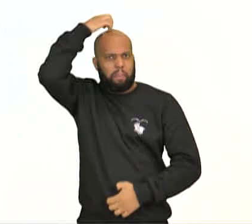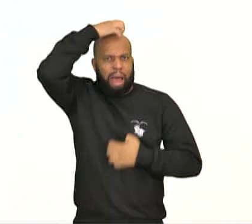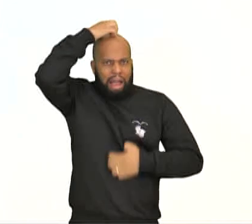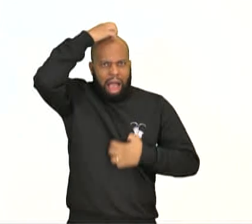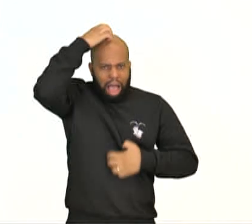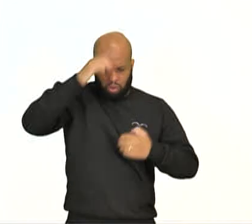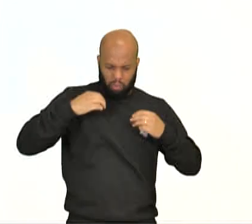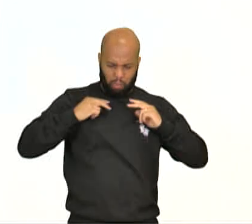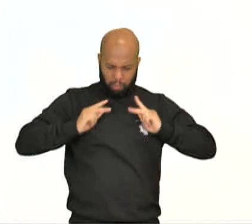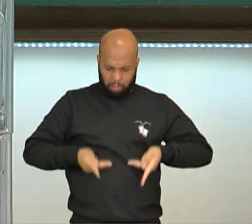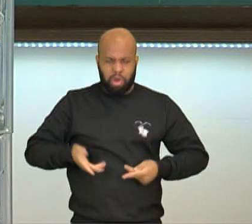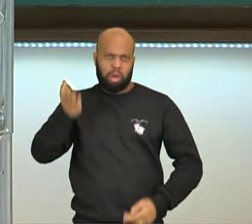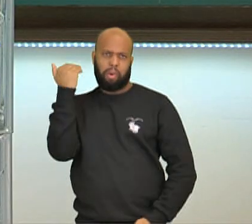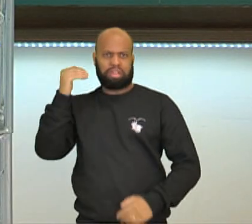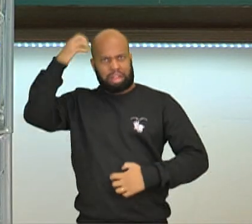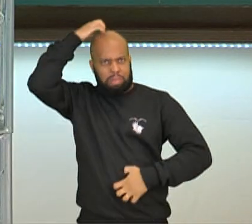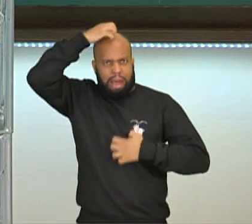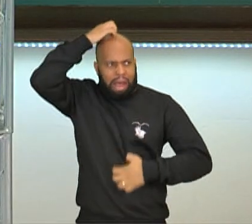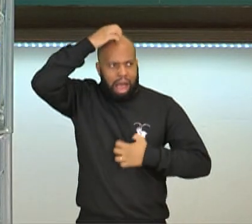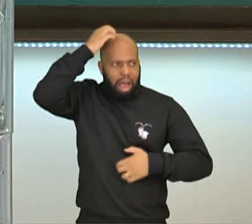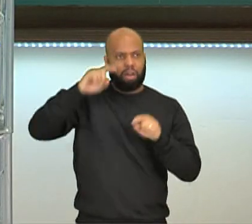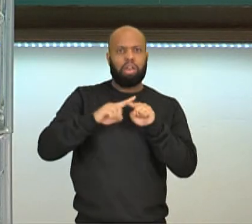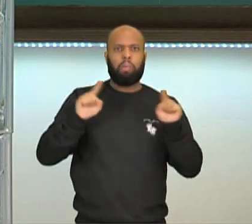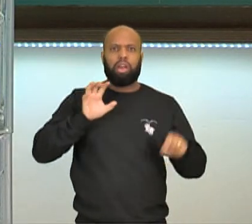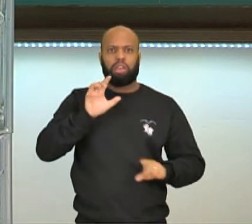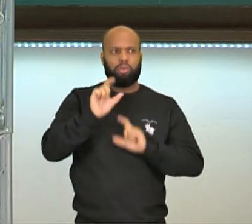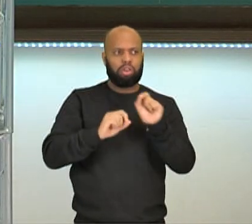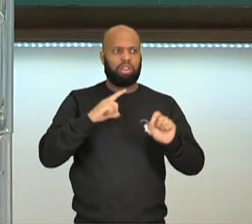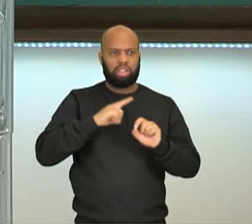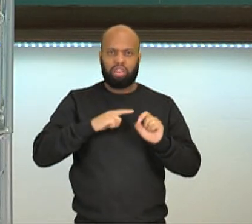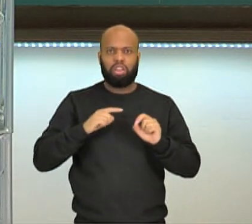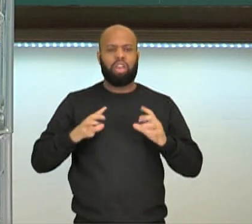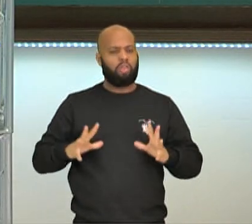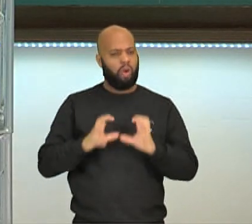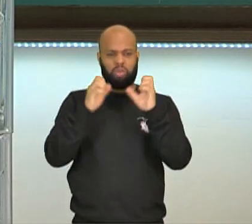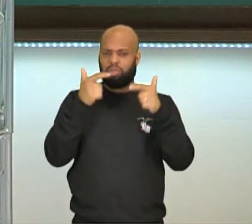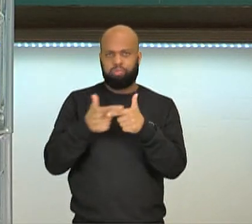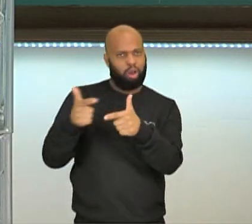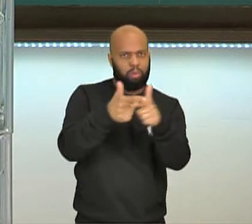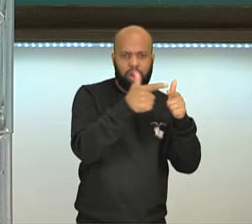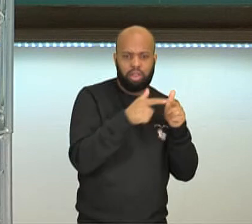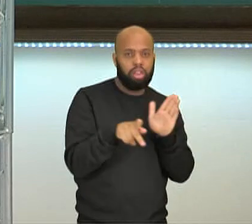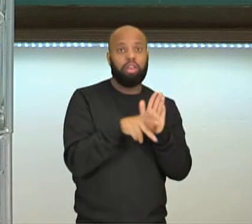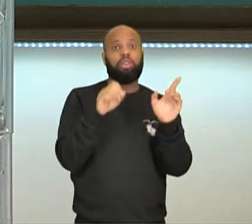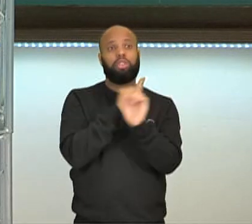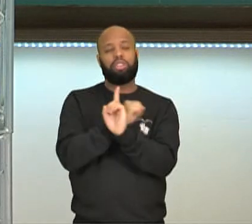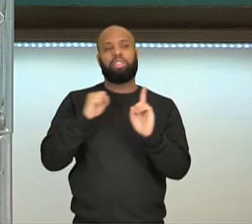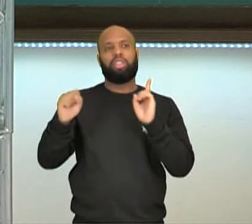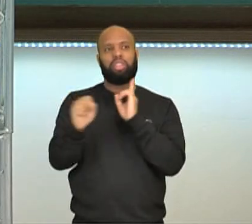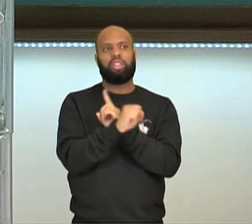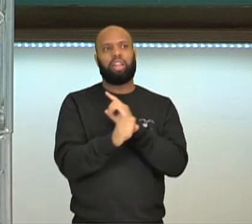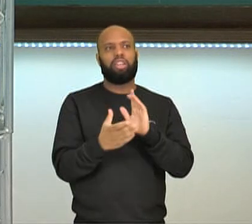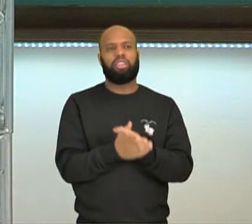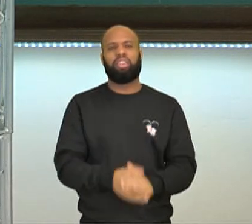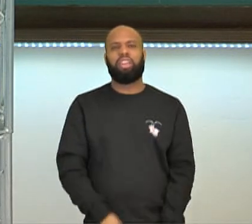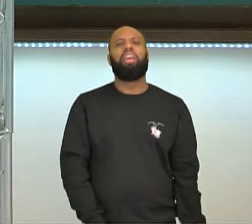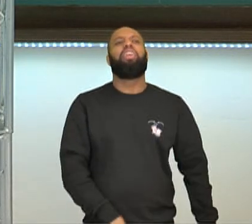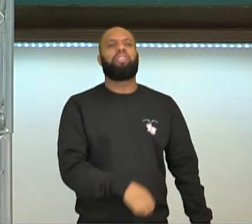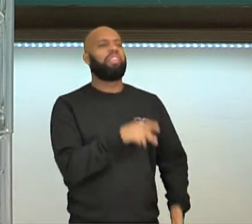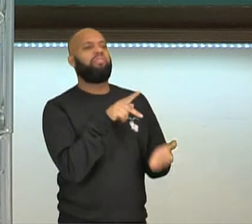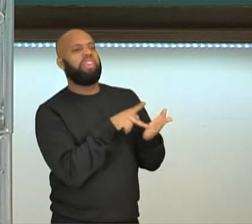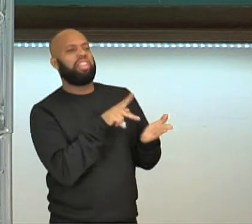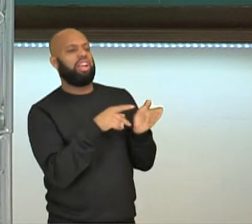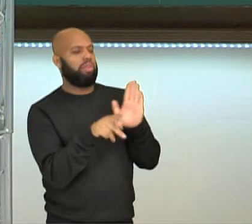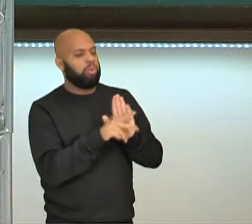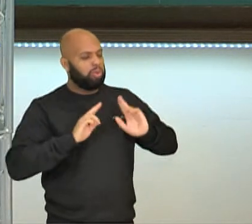problema é que isso acabou gerando uma confusão no senso comum na sociedade. É a famosa frase, se é verdade que os